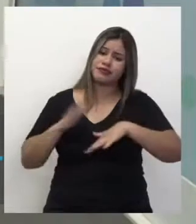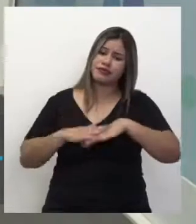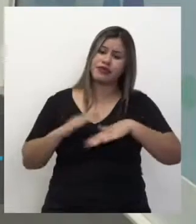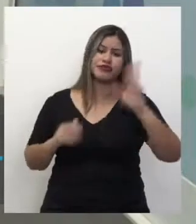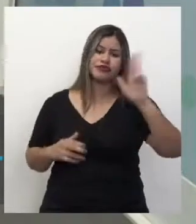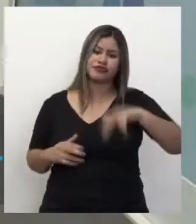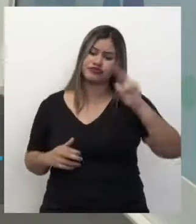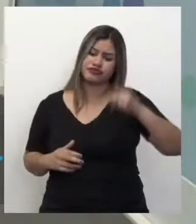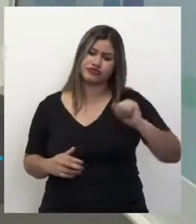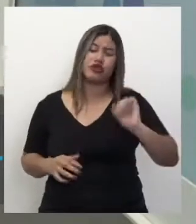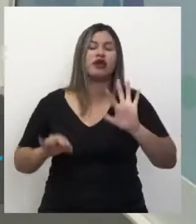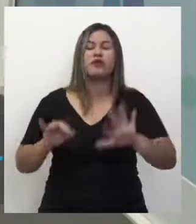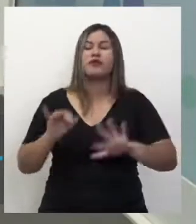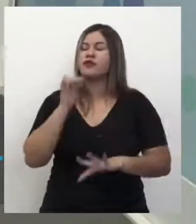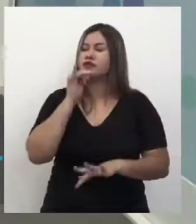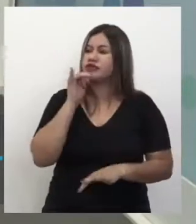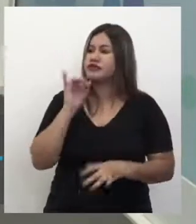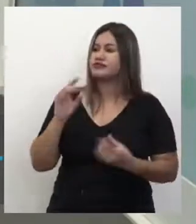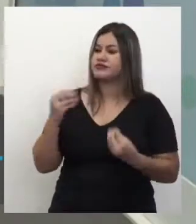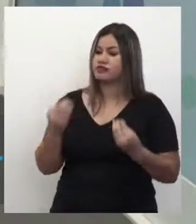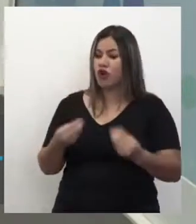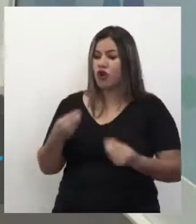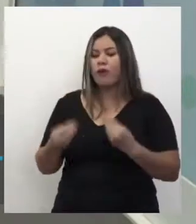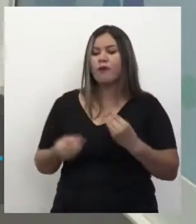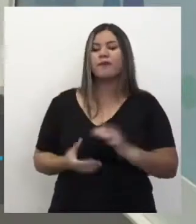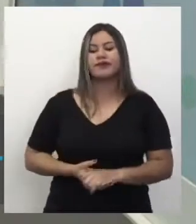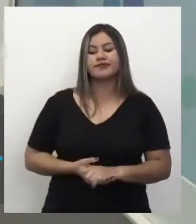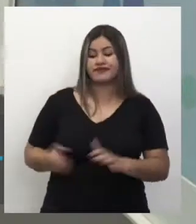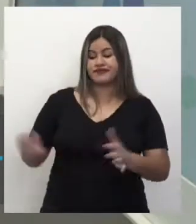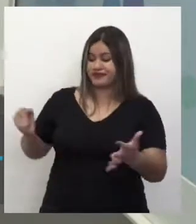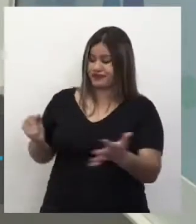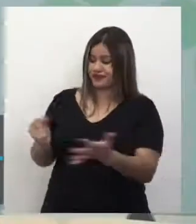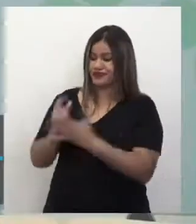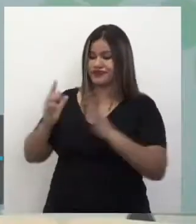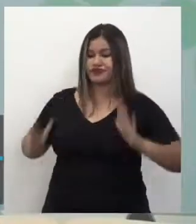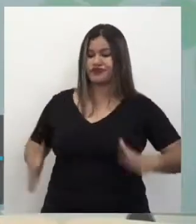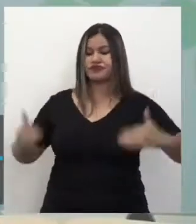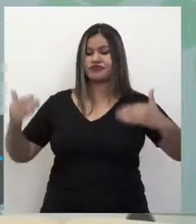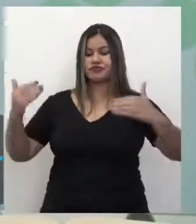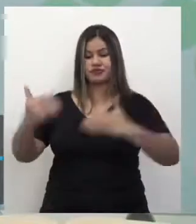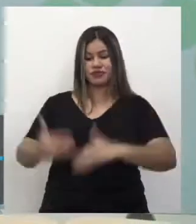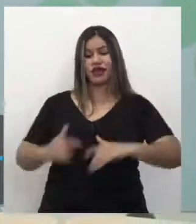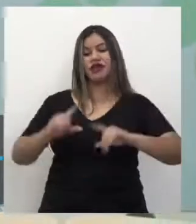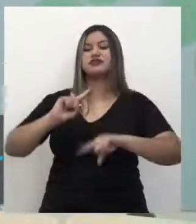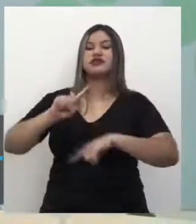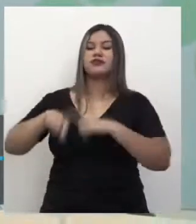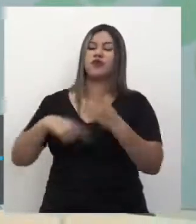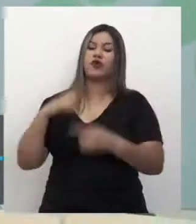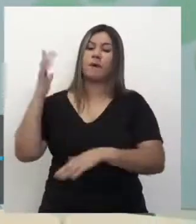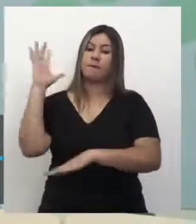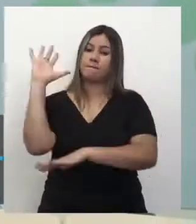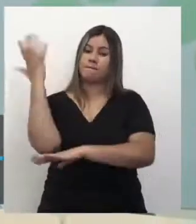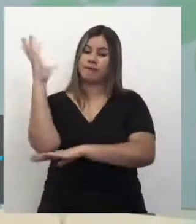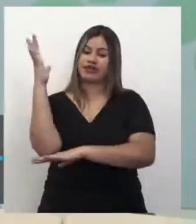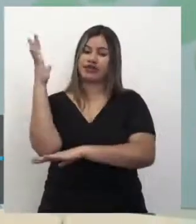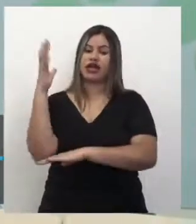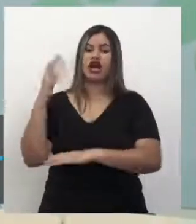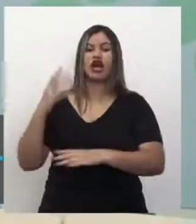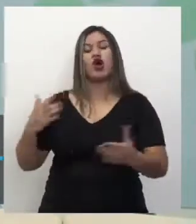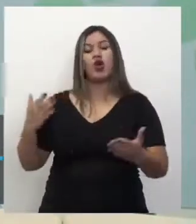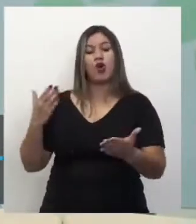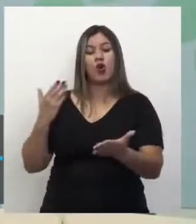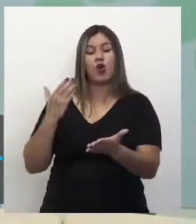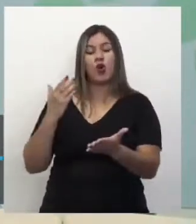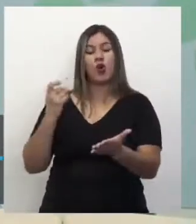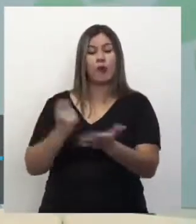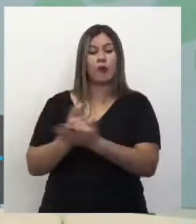quem está começando. Então, o que eu fazia, Fernanda? Eu comprava essa caixinha e aí eu ia numa madeireira e comprava lâminas de madeira.